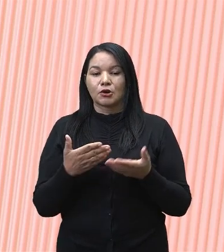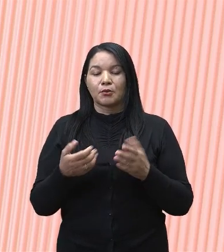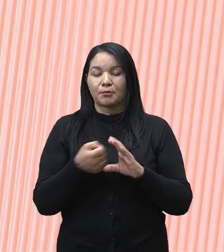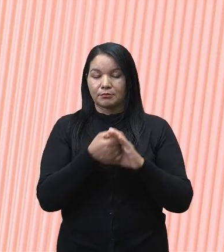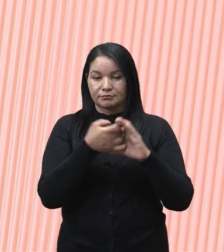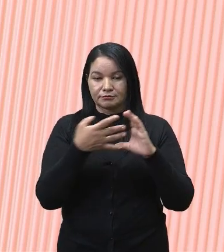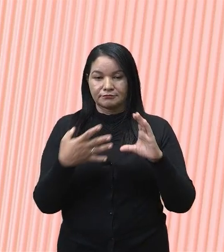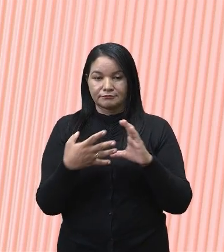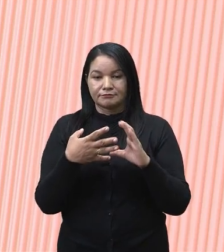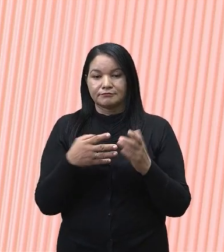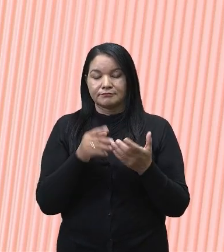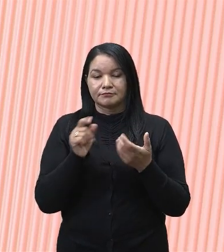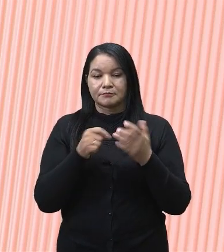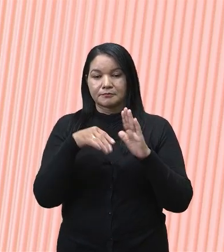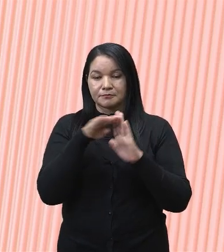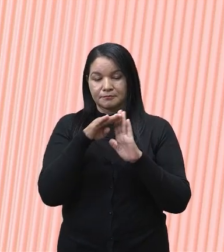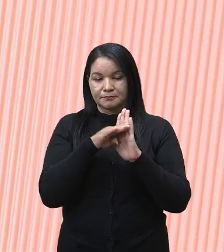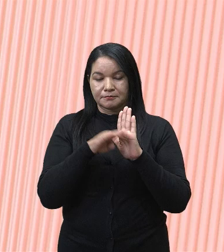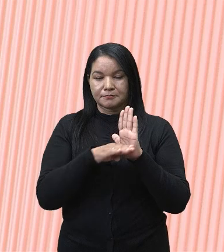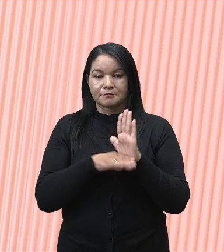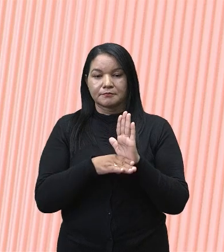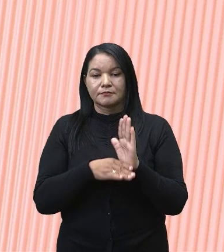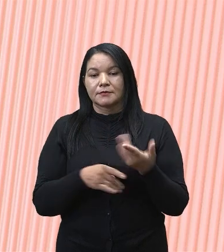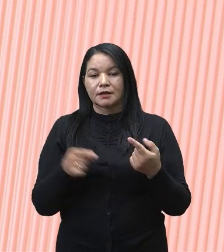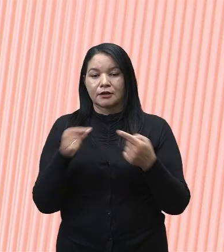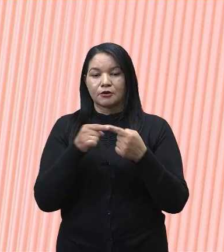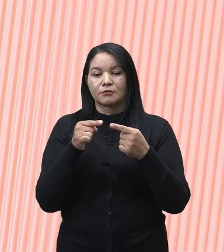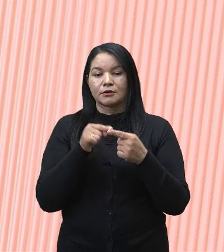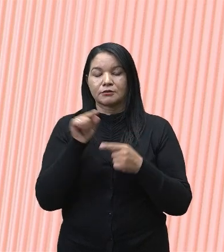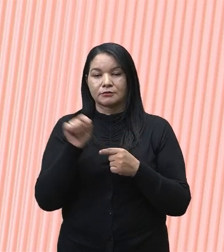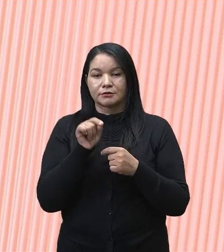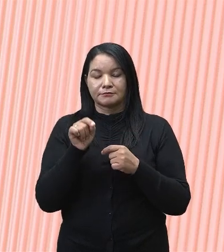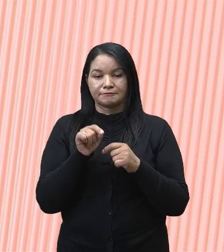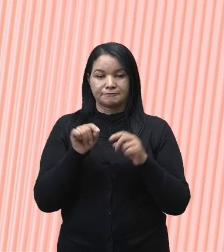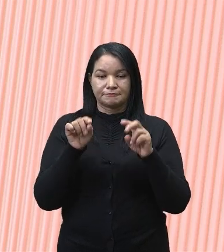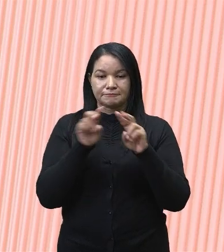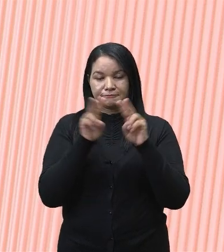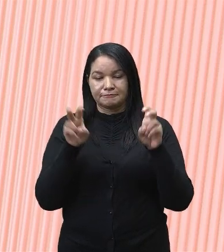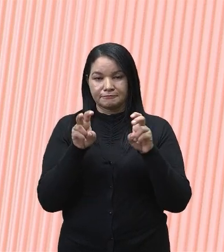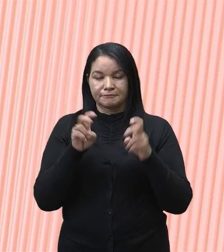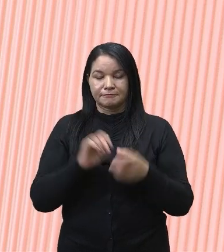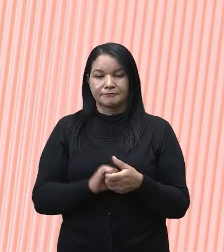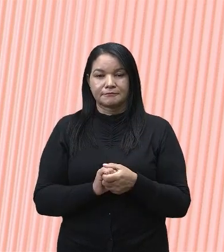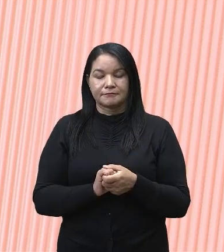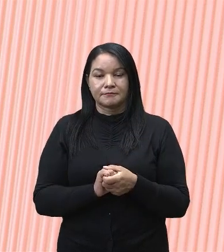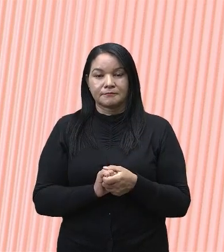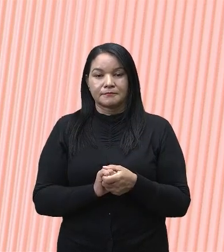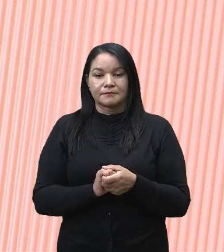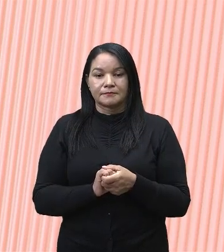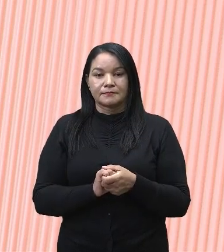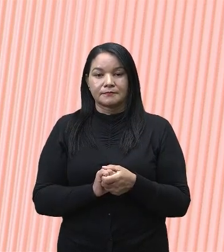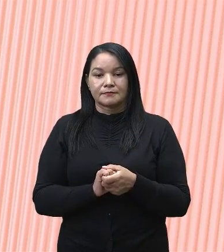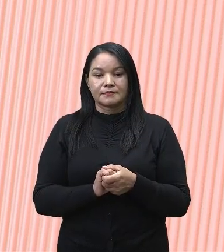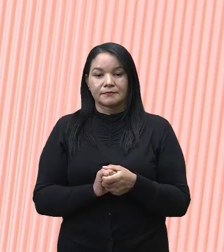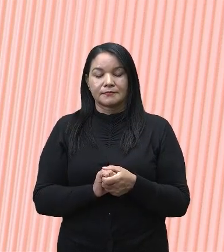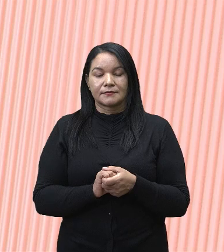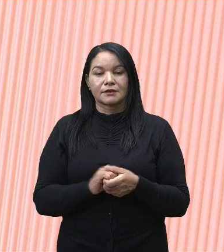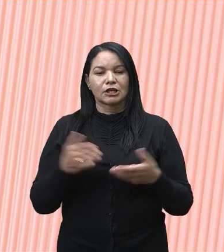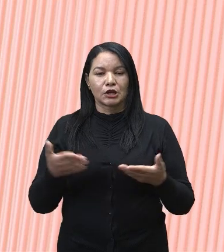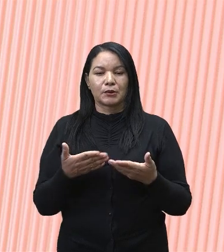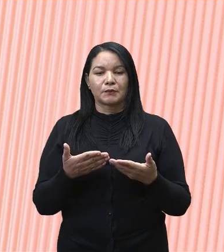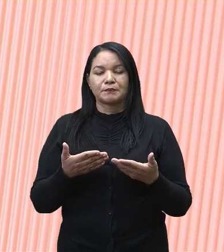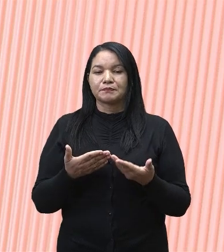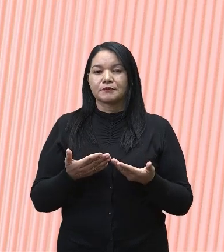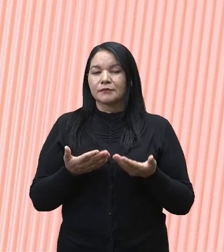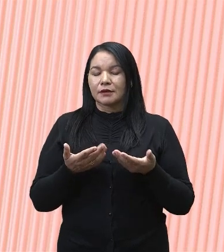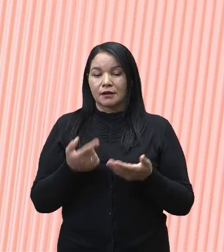das descrições de acordo com o tema. Então, vamos classificar essas descrições. Quando eu